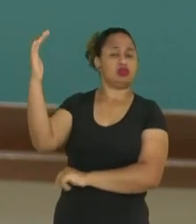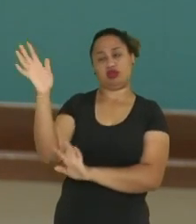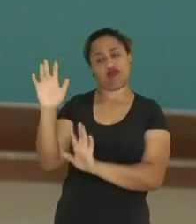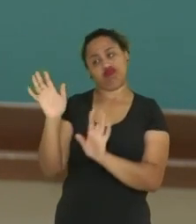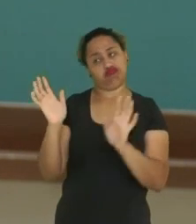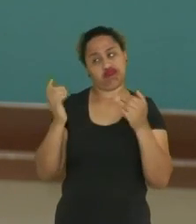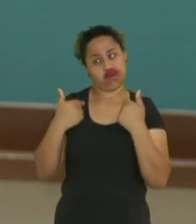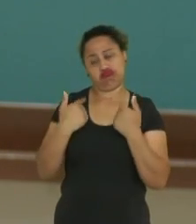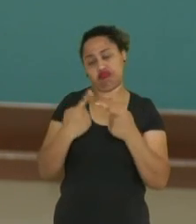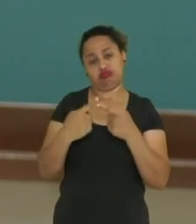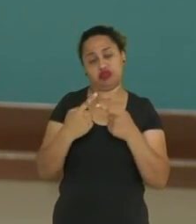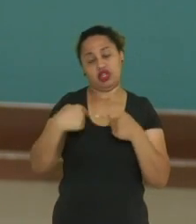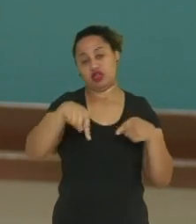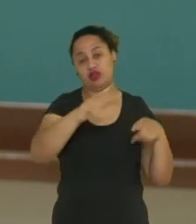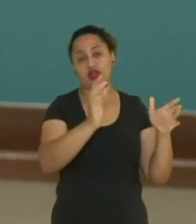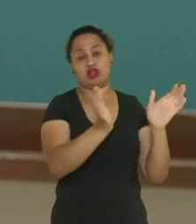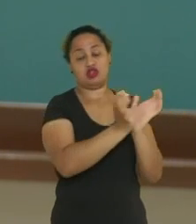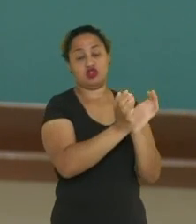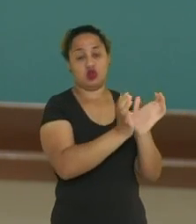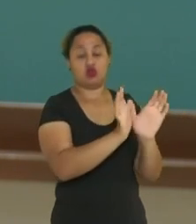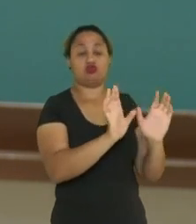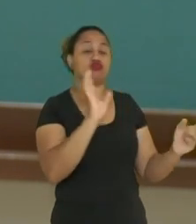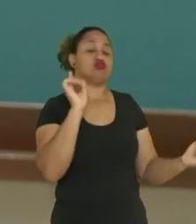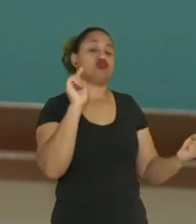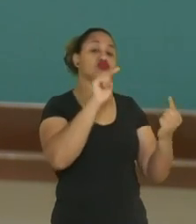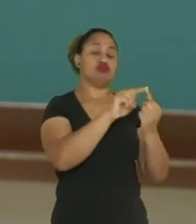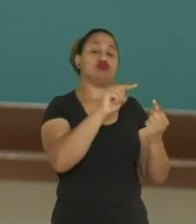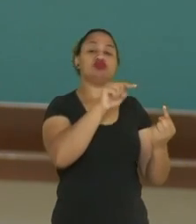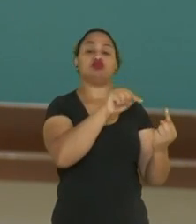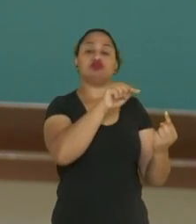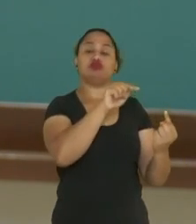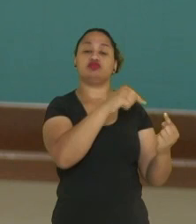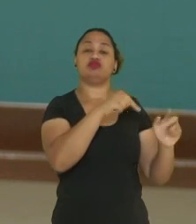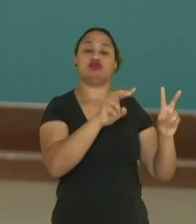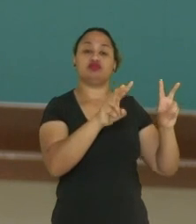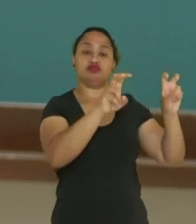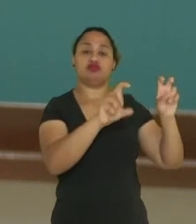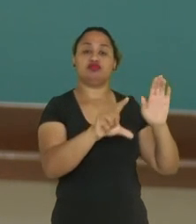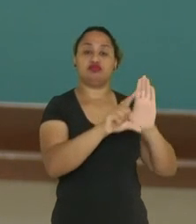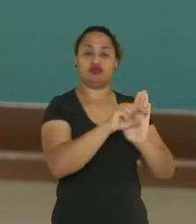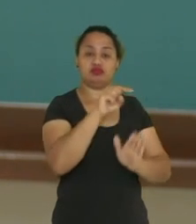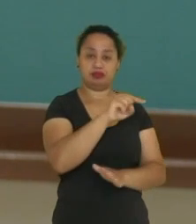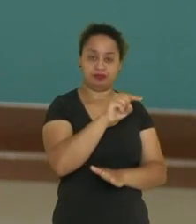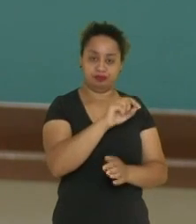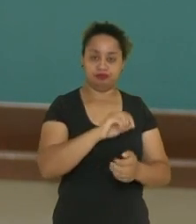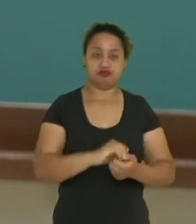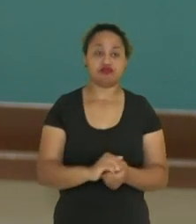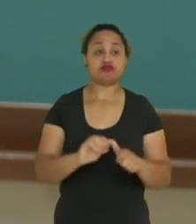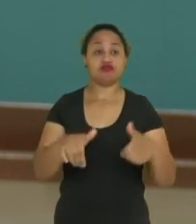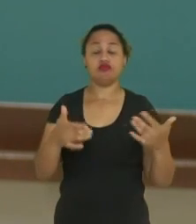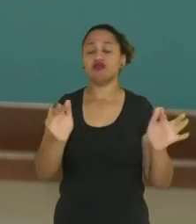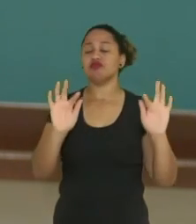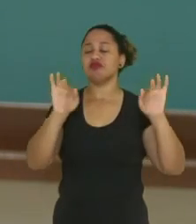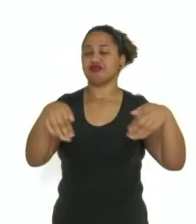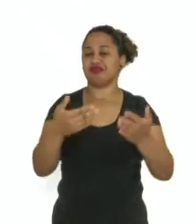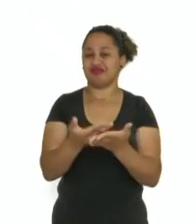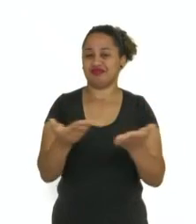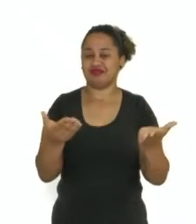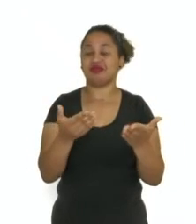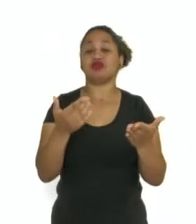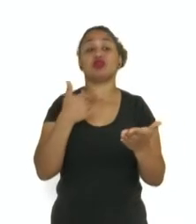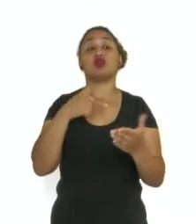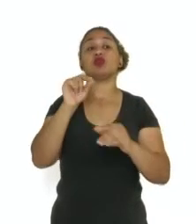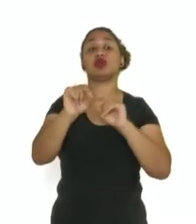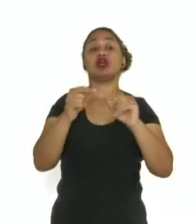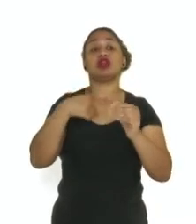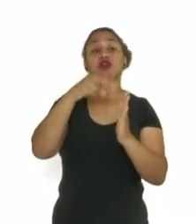ela não faz parte do objeto aí da temática dessa lei. Estamos chegando ao fim. Na aula de hoje, nós